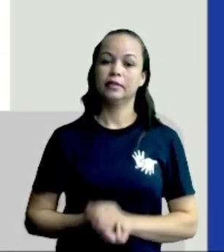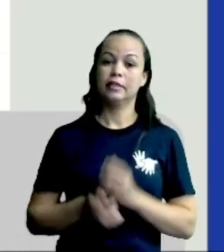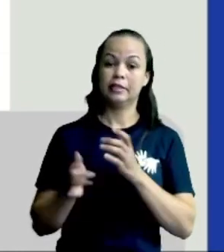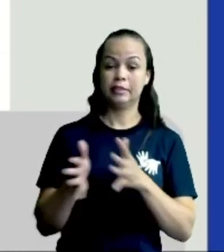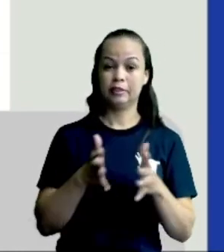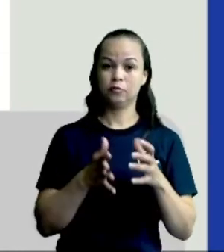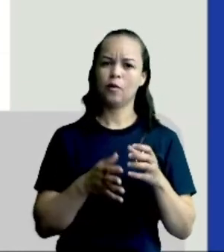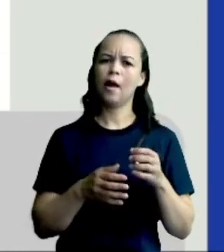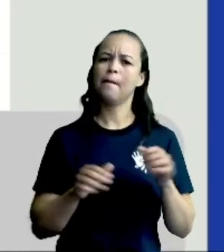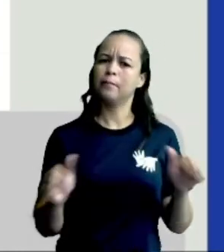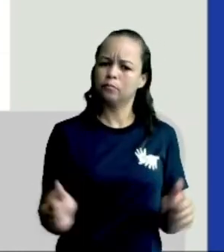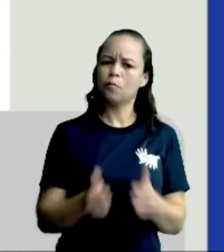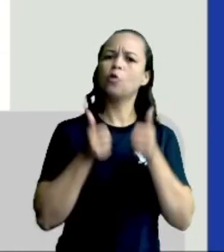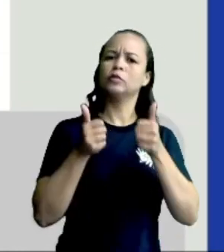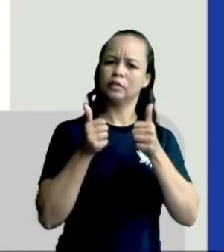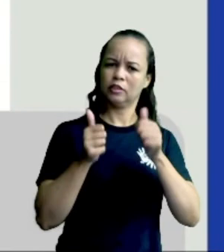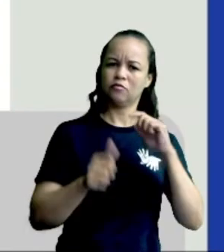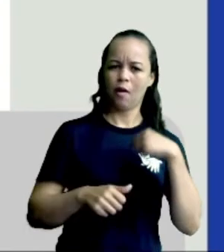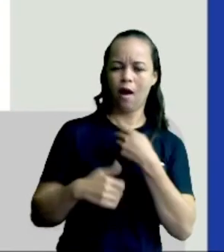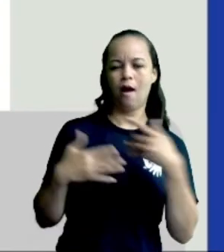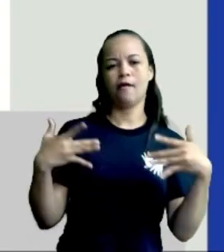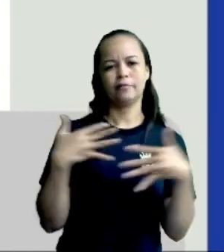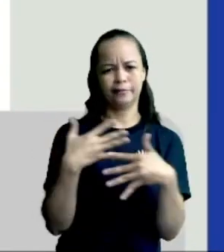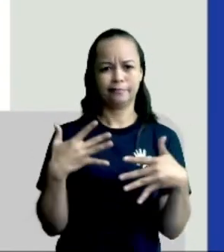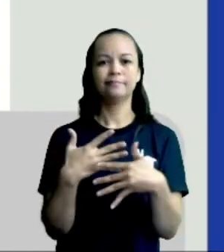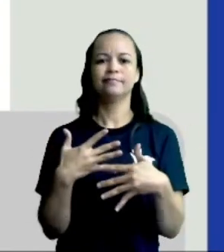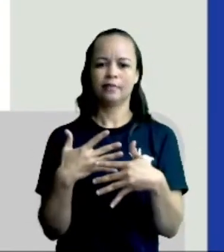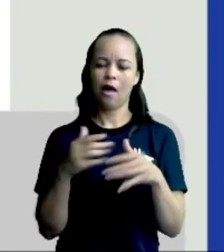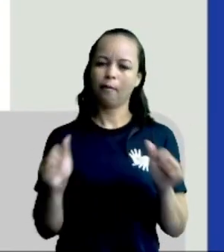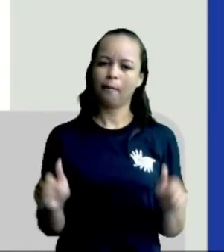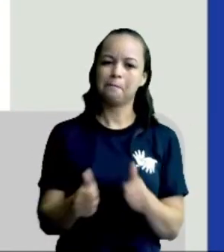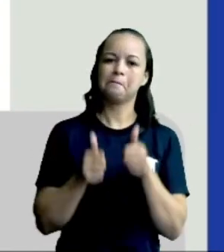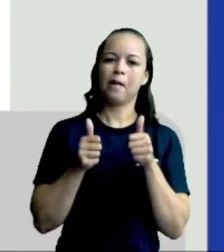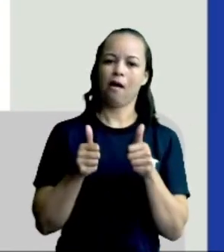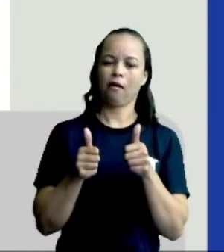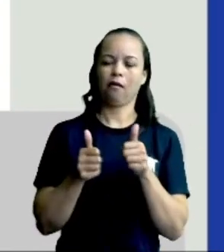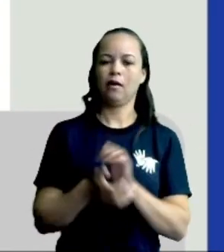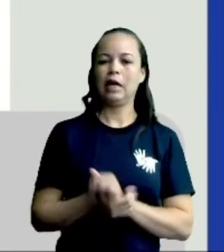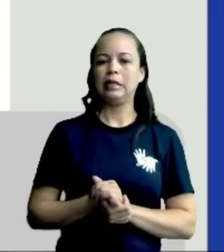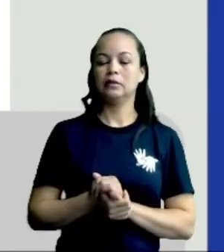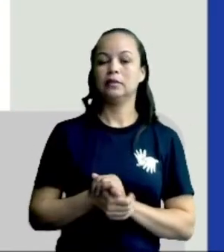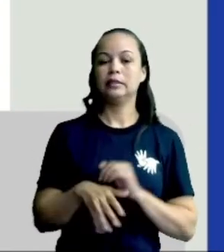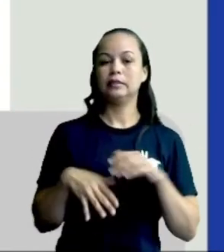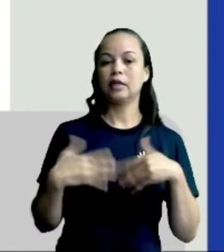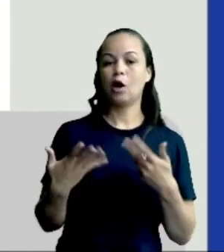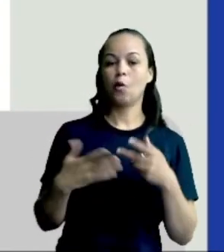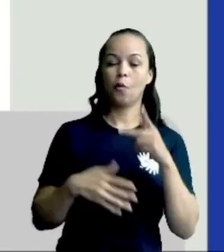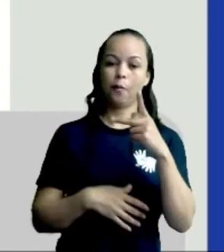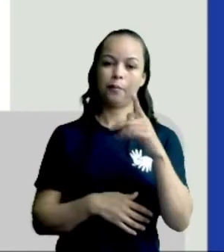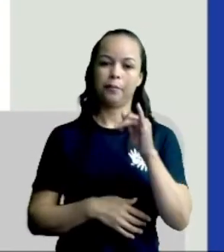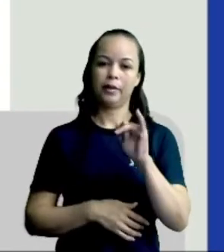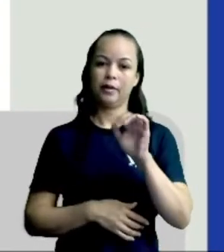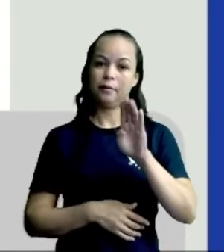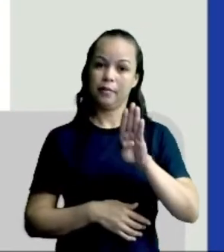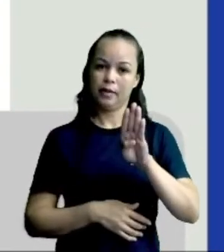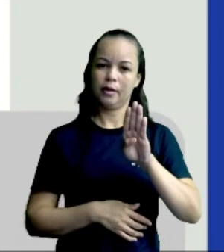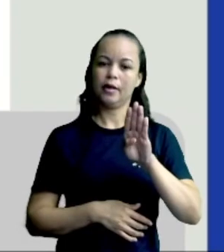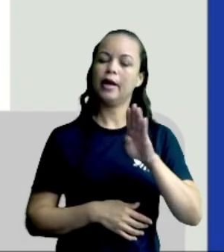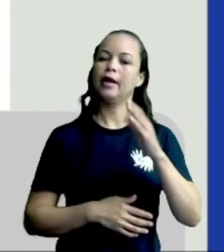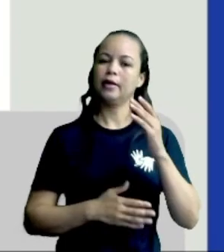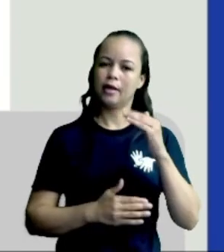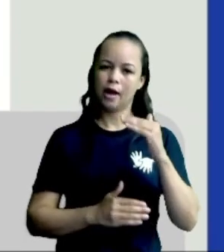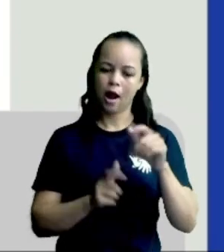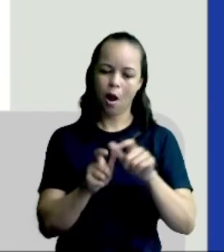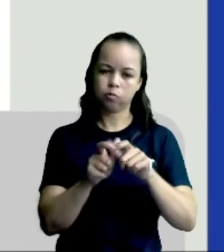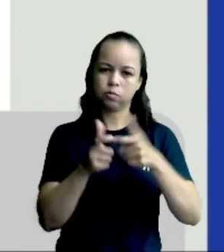muito positivo para a nossa cidade, tá certo? Então, PIB, ele aumenta,